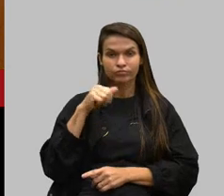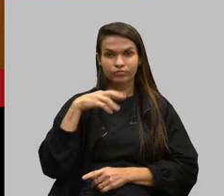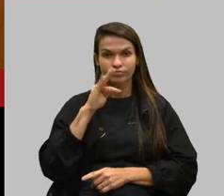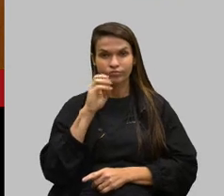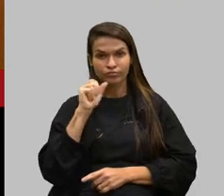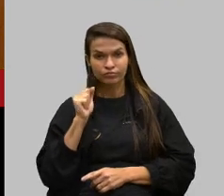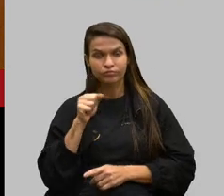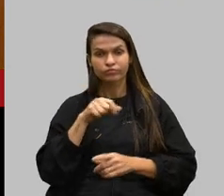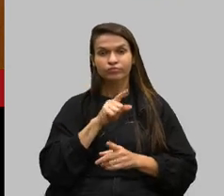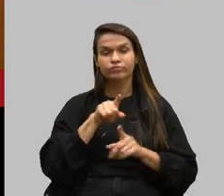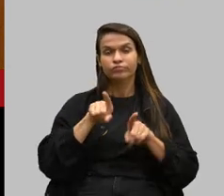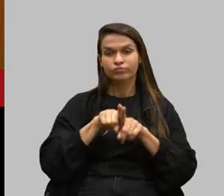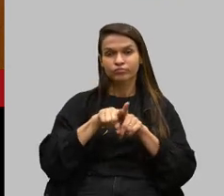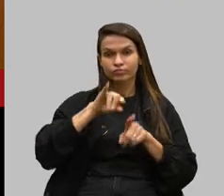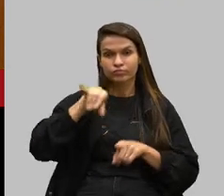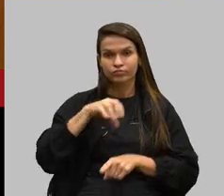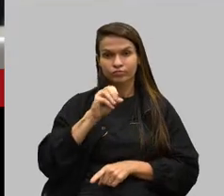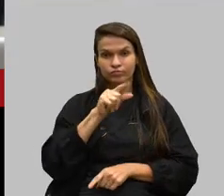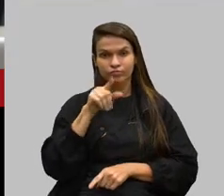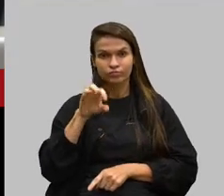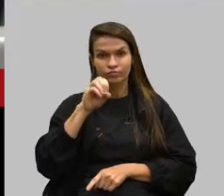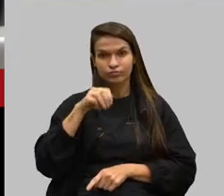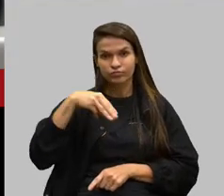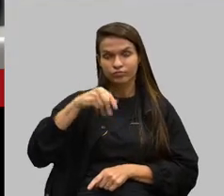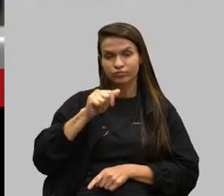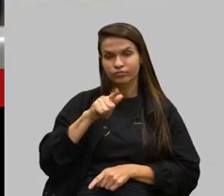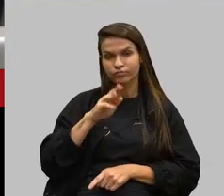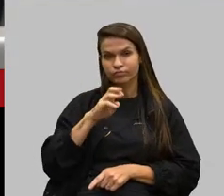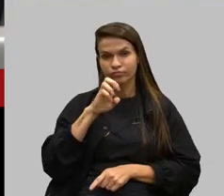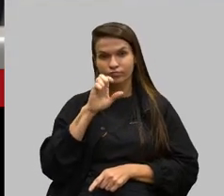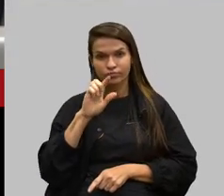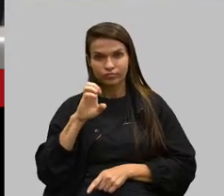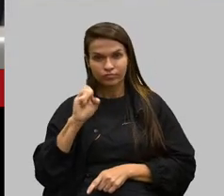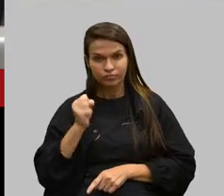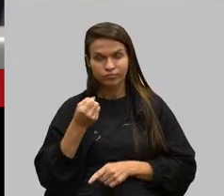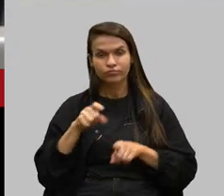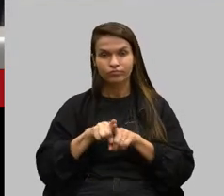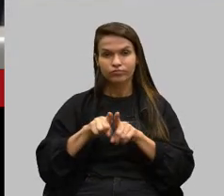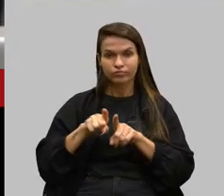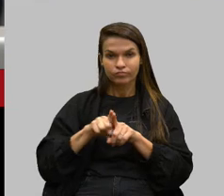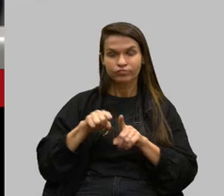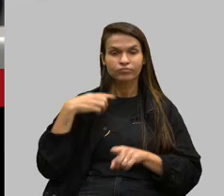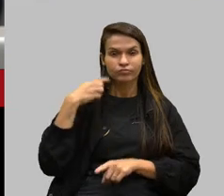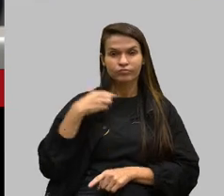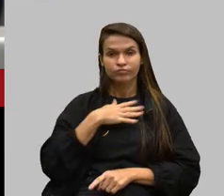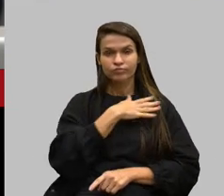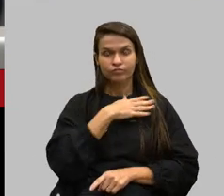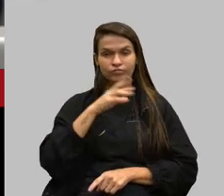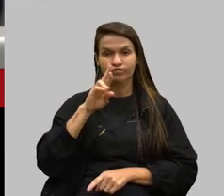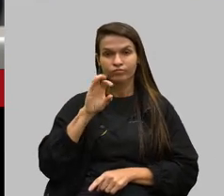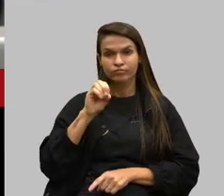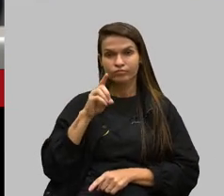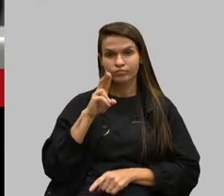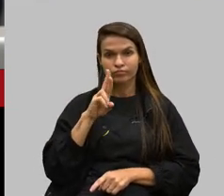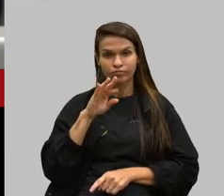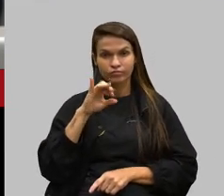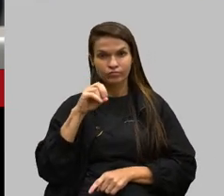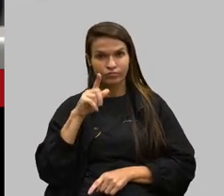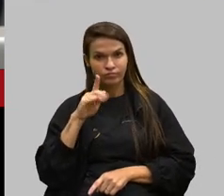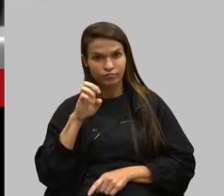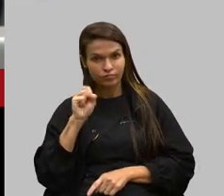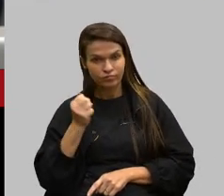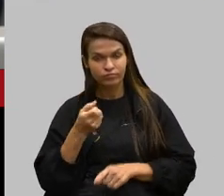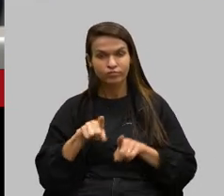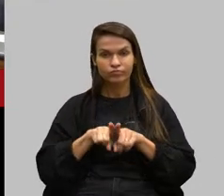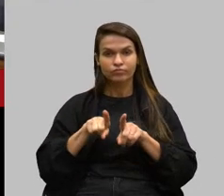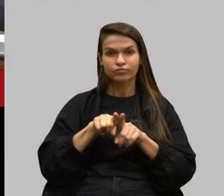Magalhães Bom dia Deputado João Magalhães Deputado sargento Rodrigues Arlen Santiago Antônio